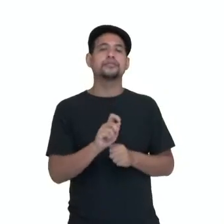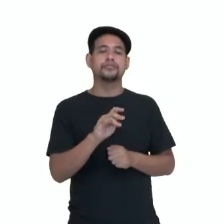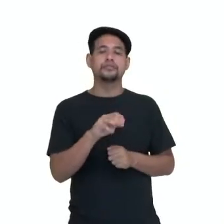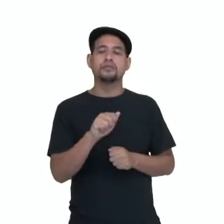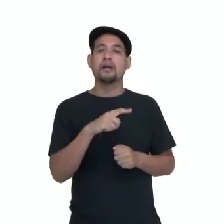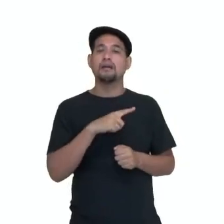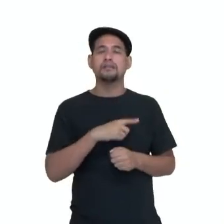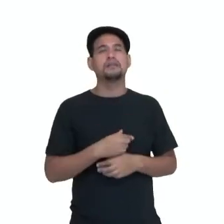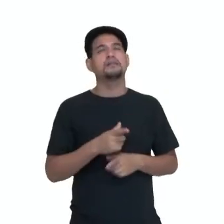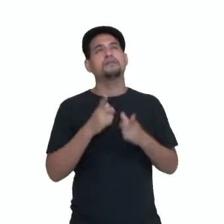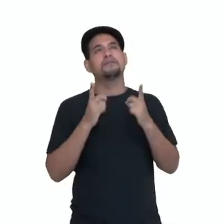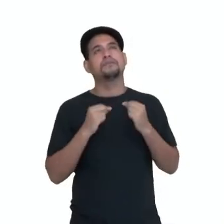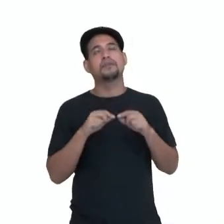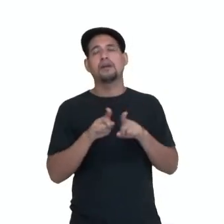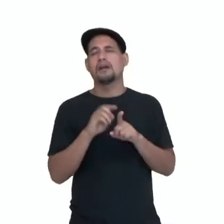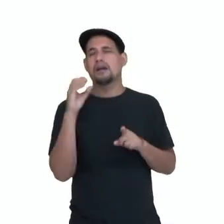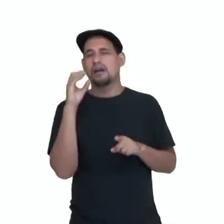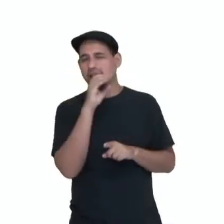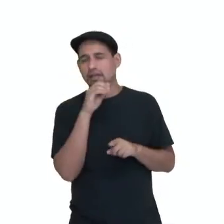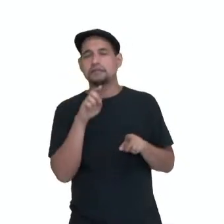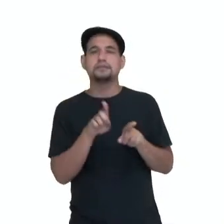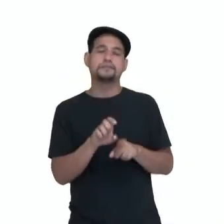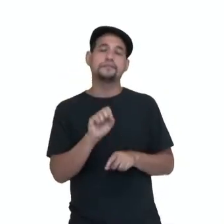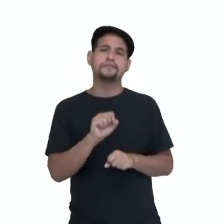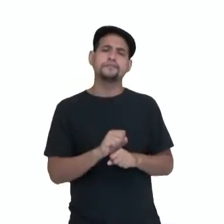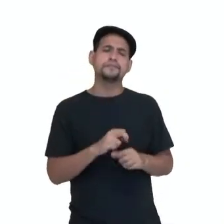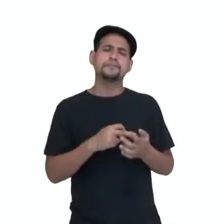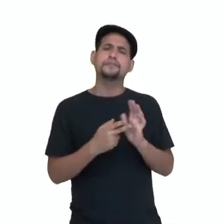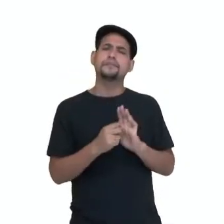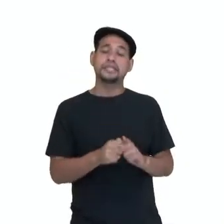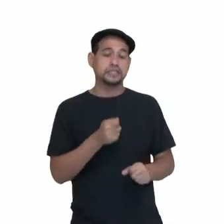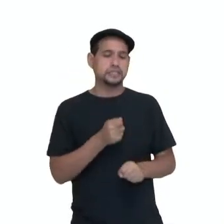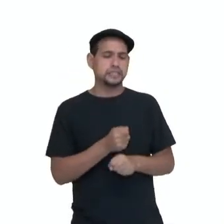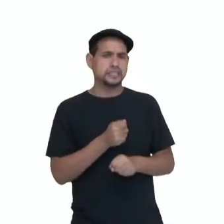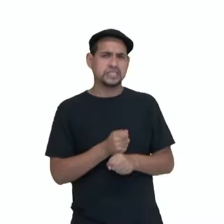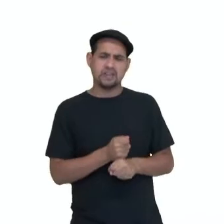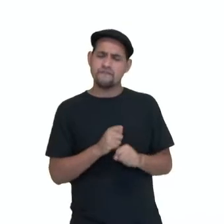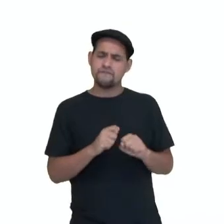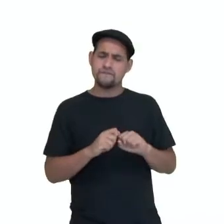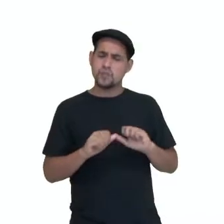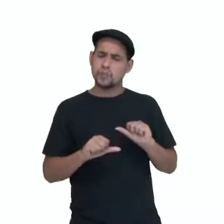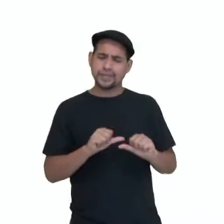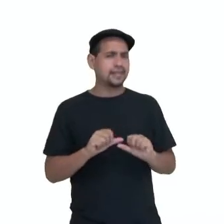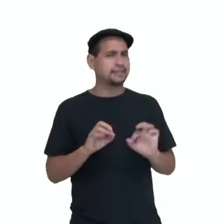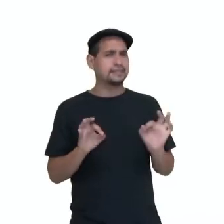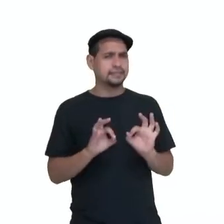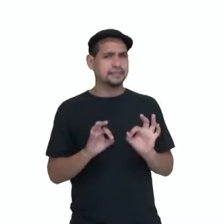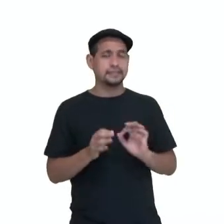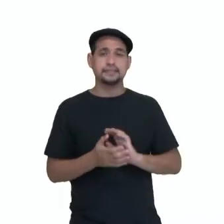dá saciedade, produz calor, né? Ele tem uma consistência firme, flexível, né?